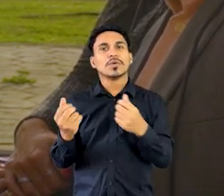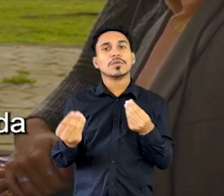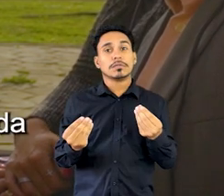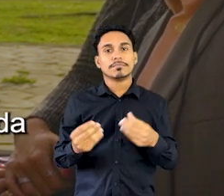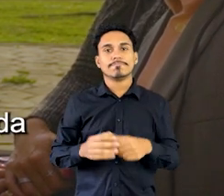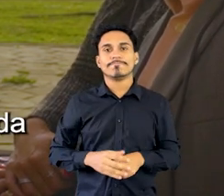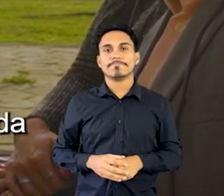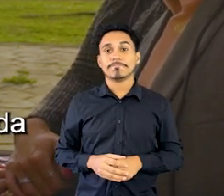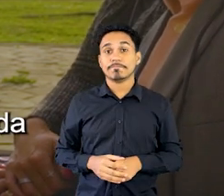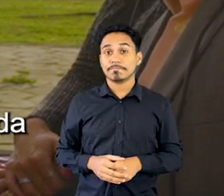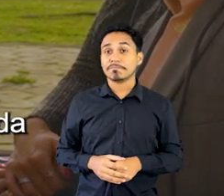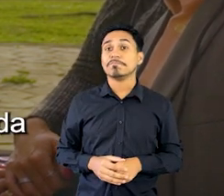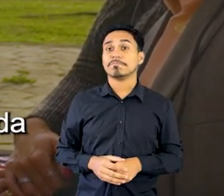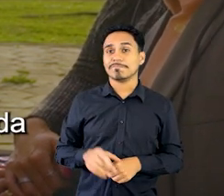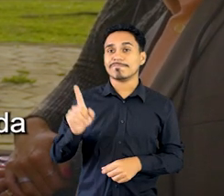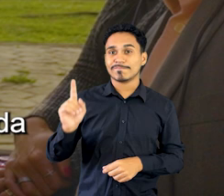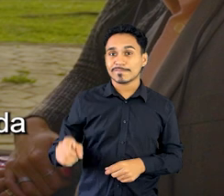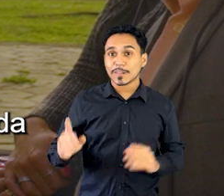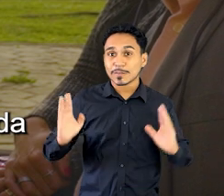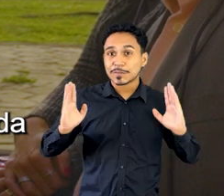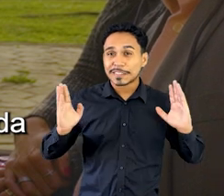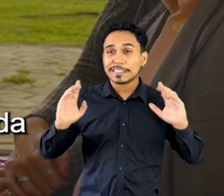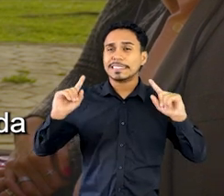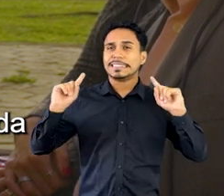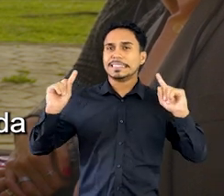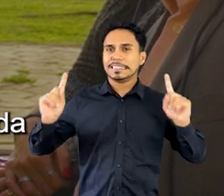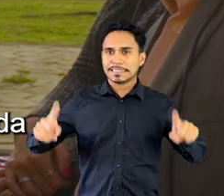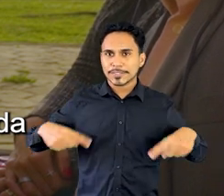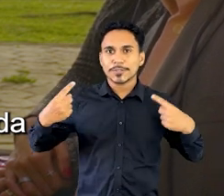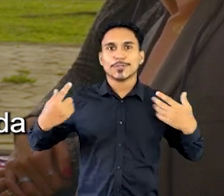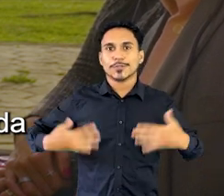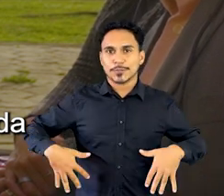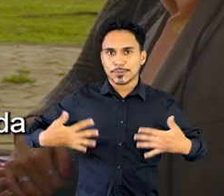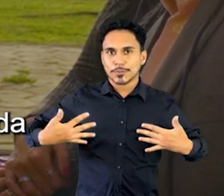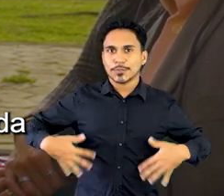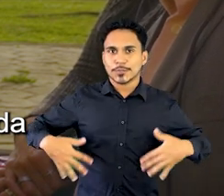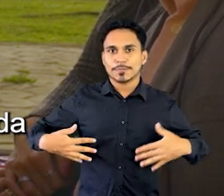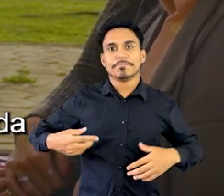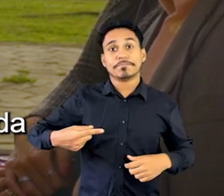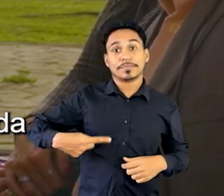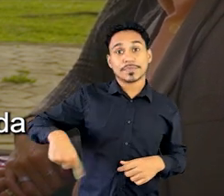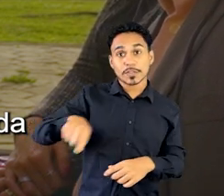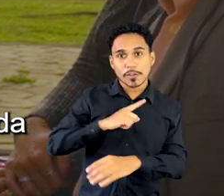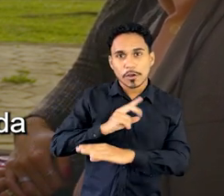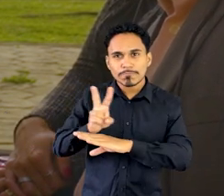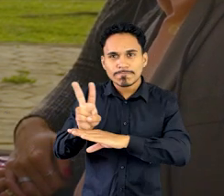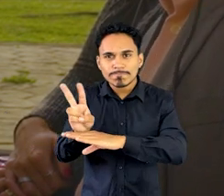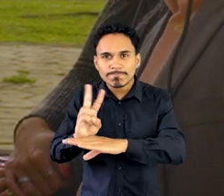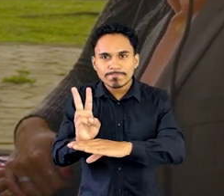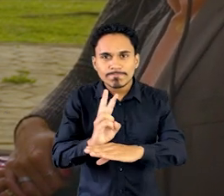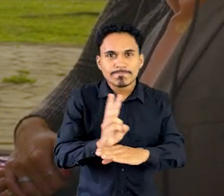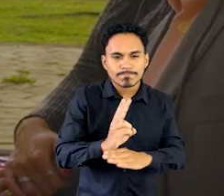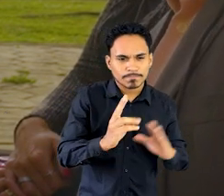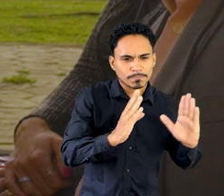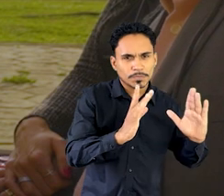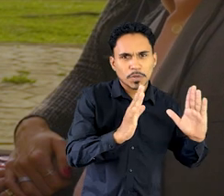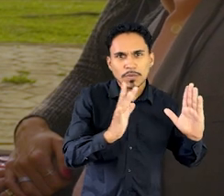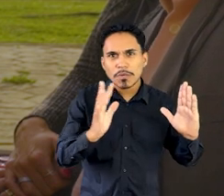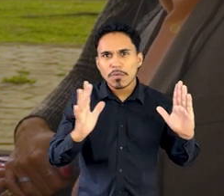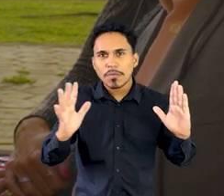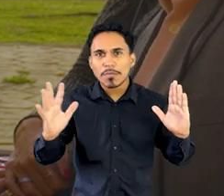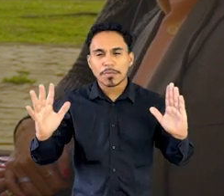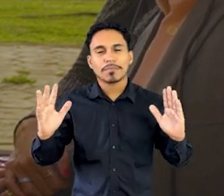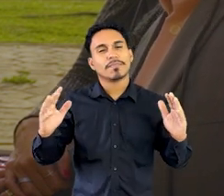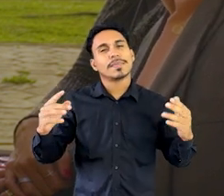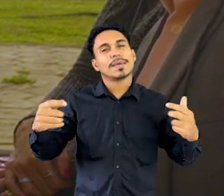diferentes Isabela sempre é desafiador né Um cenário que muda constantemente Então acho que o monitoramento e o acompanhamento do